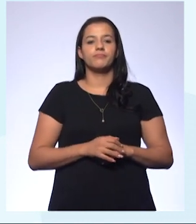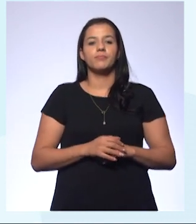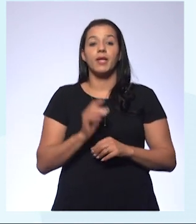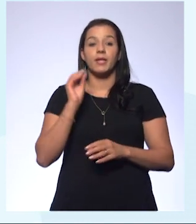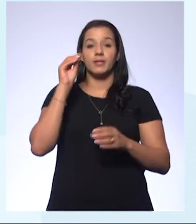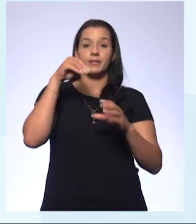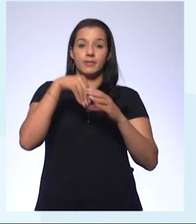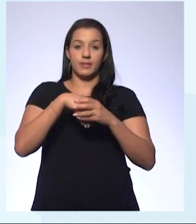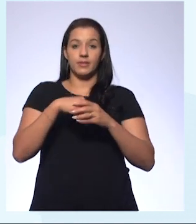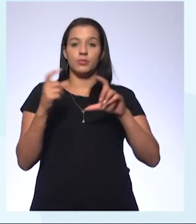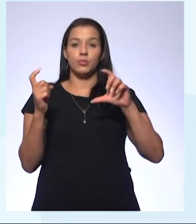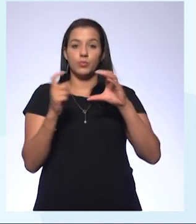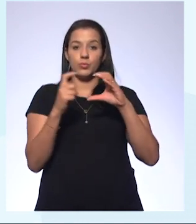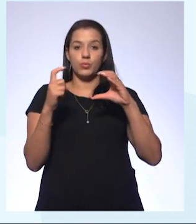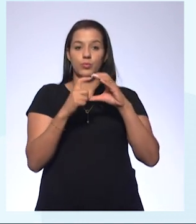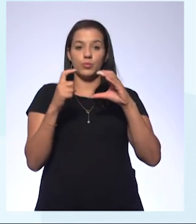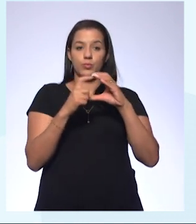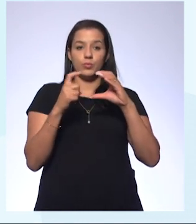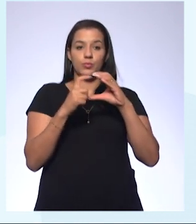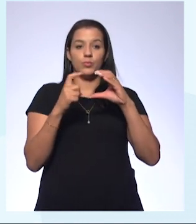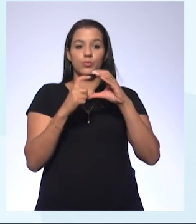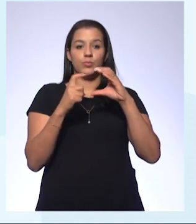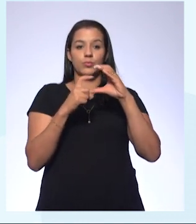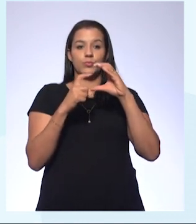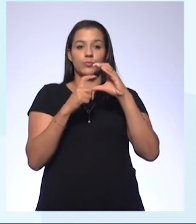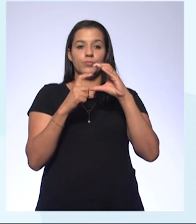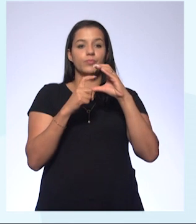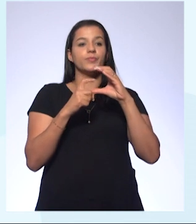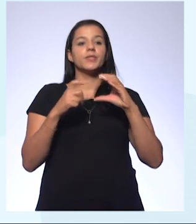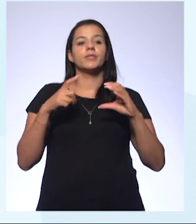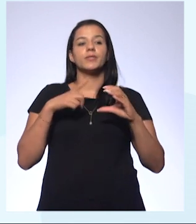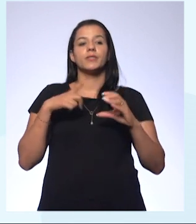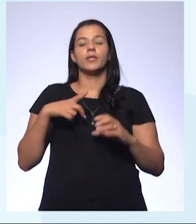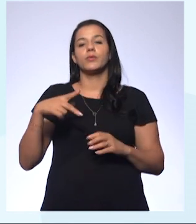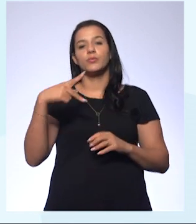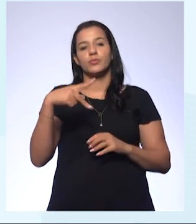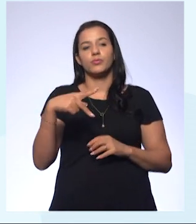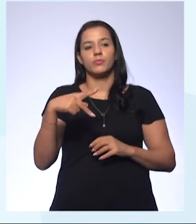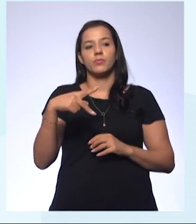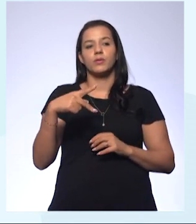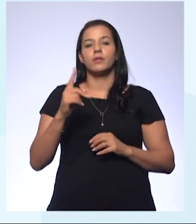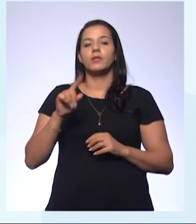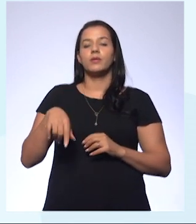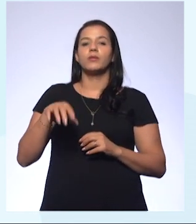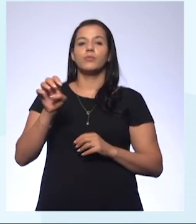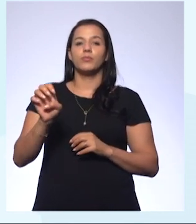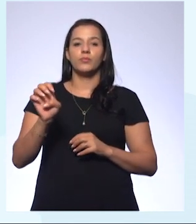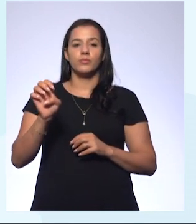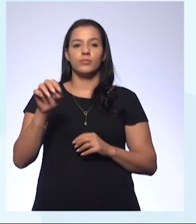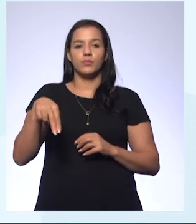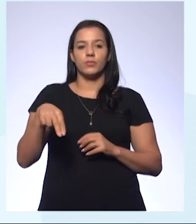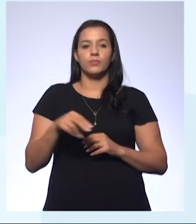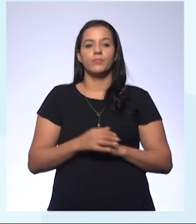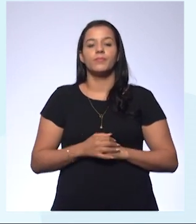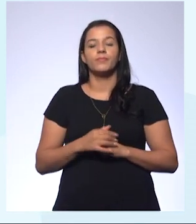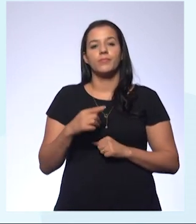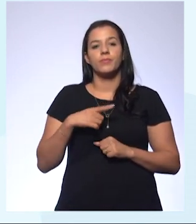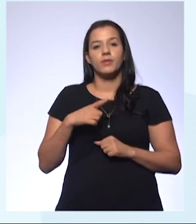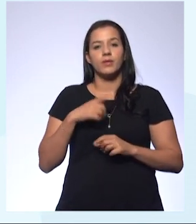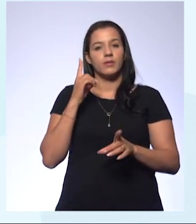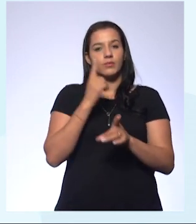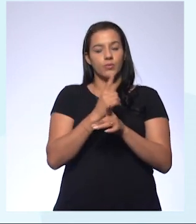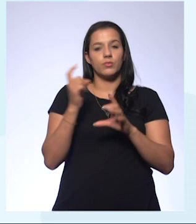de um nêutron ou de um próton e dividisse por 1836. Então, praticamente a massa do elétron nem influencia tanto